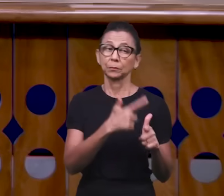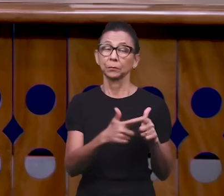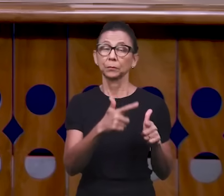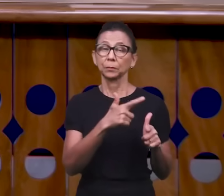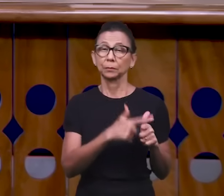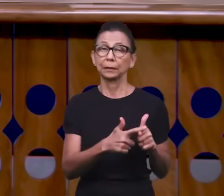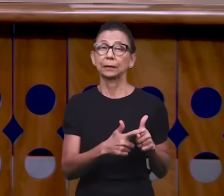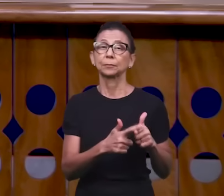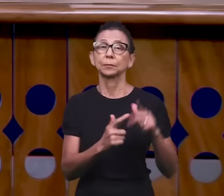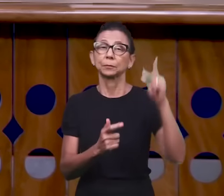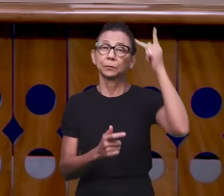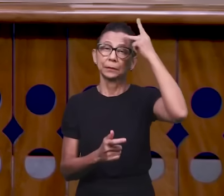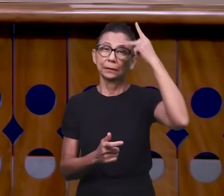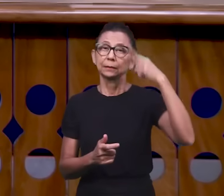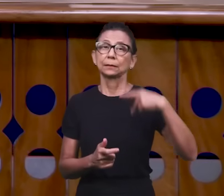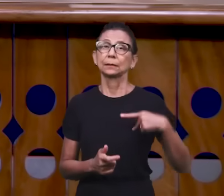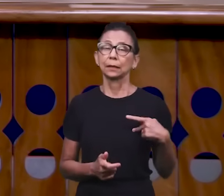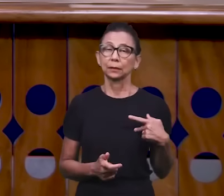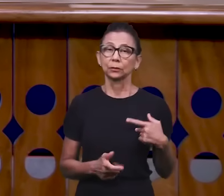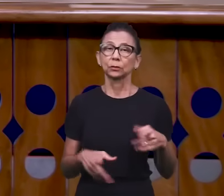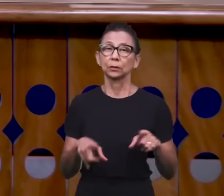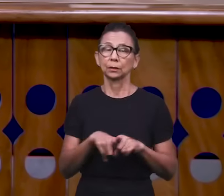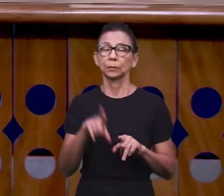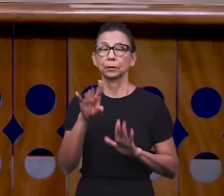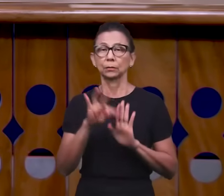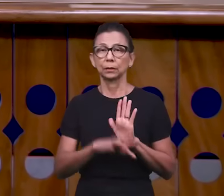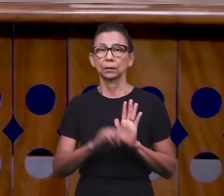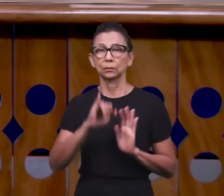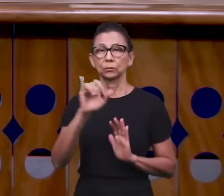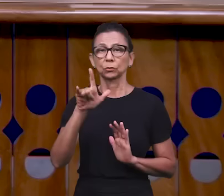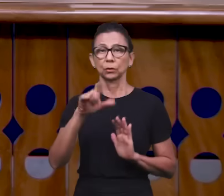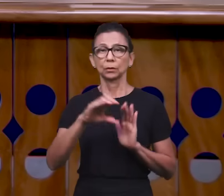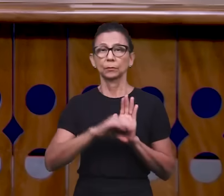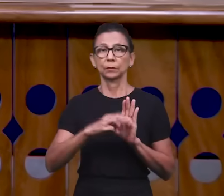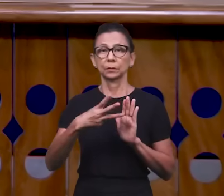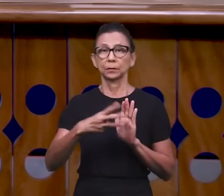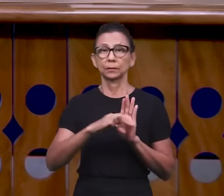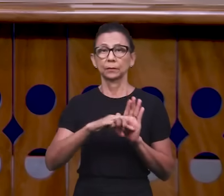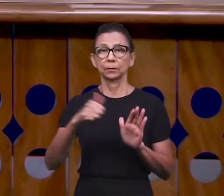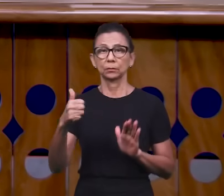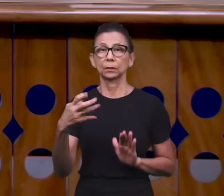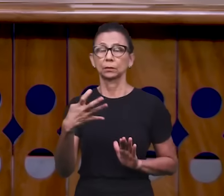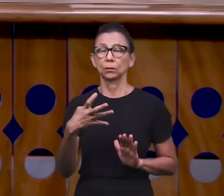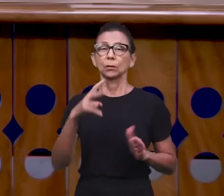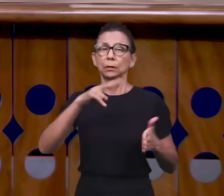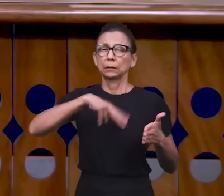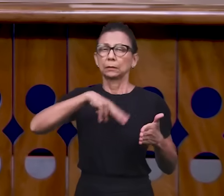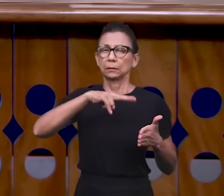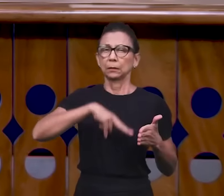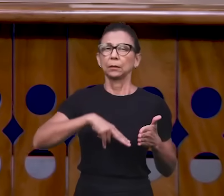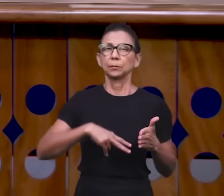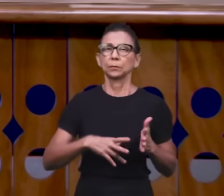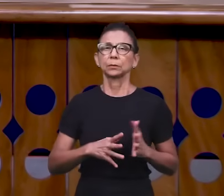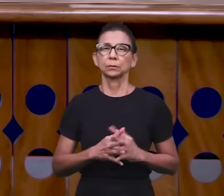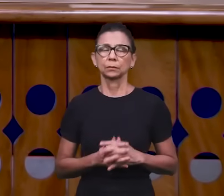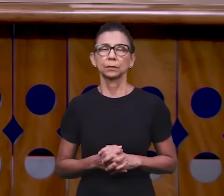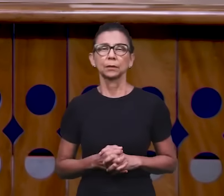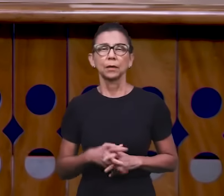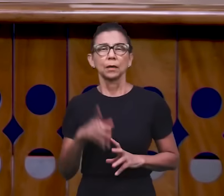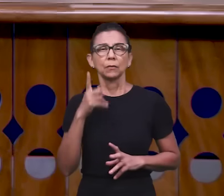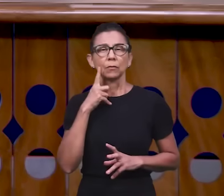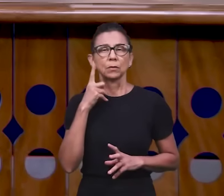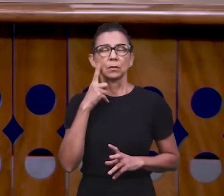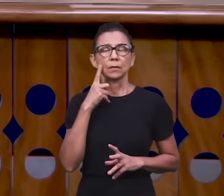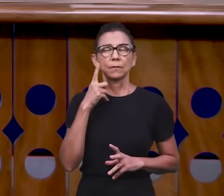problemas para a humanidade. O texto do profeta Joel, no capítulo 3, verso 14, que nós lemos,